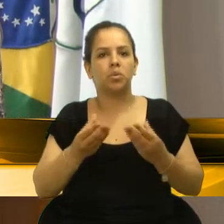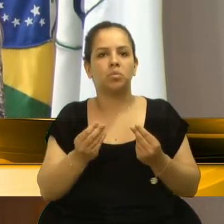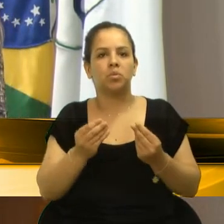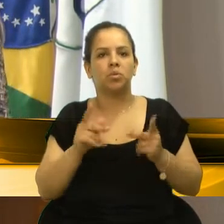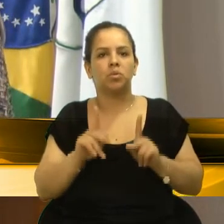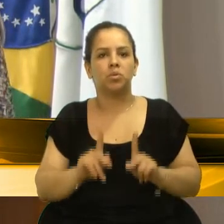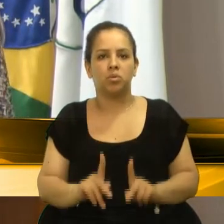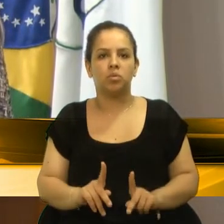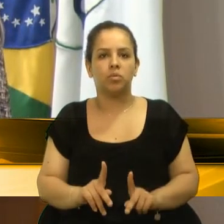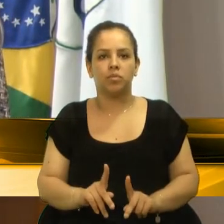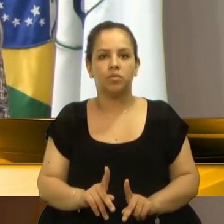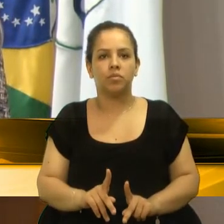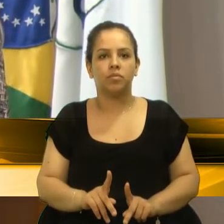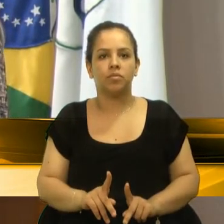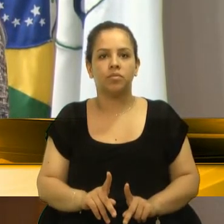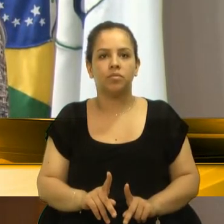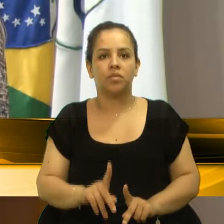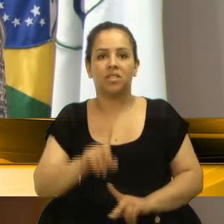dos